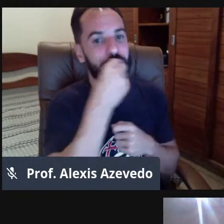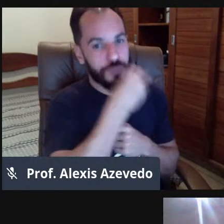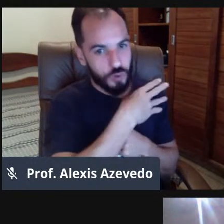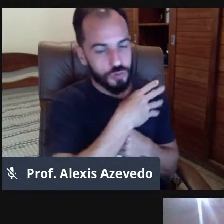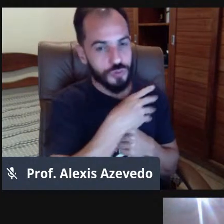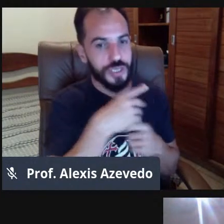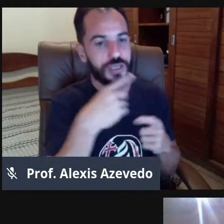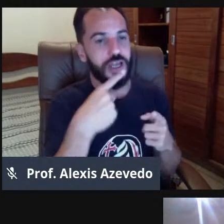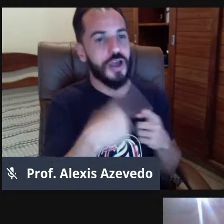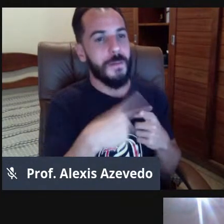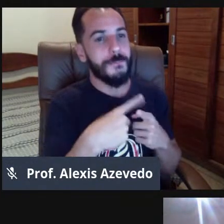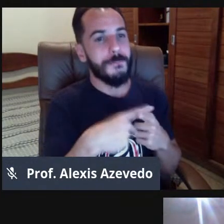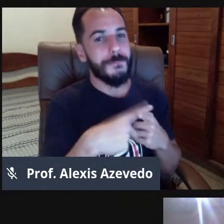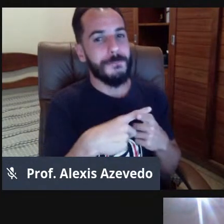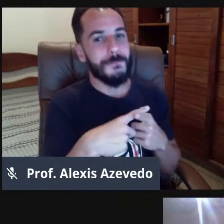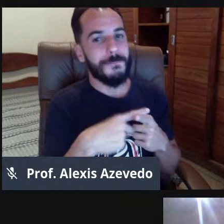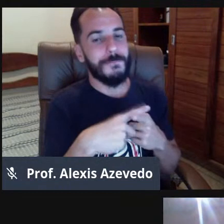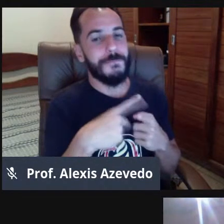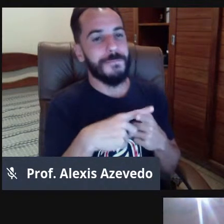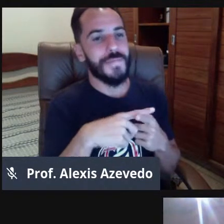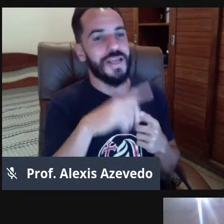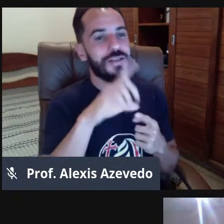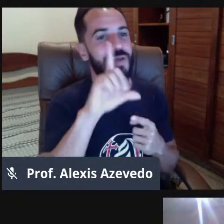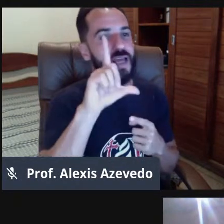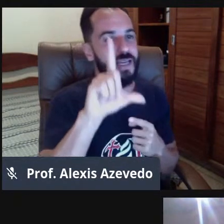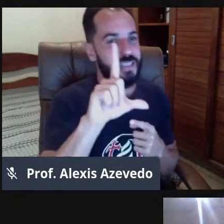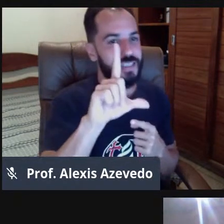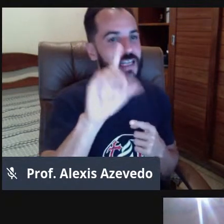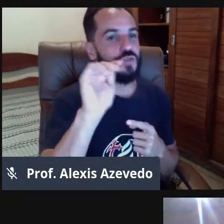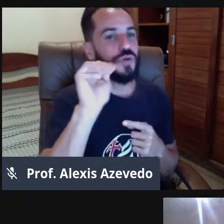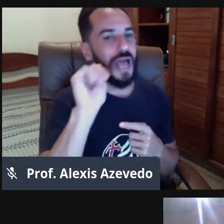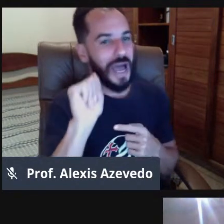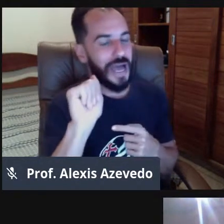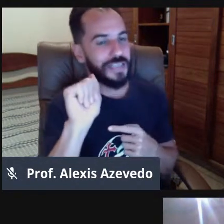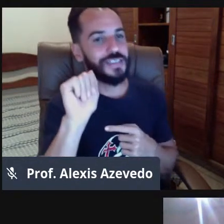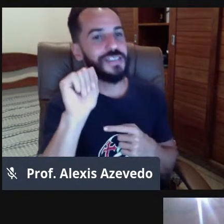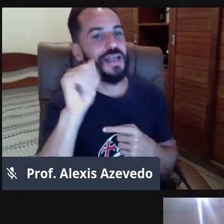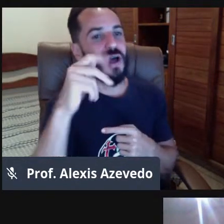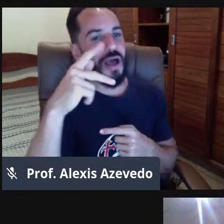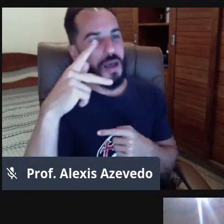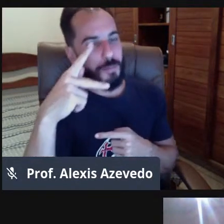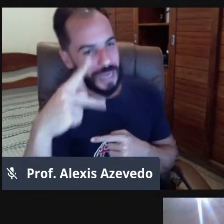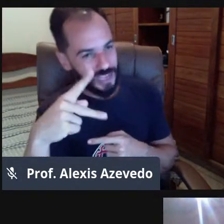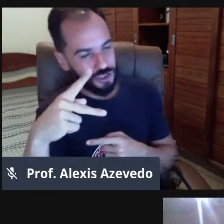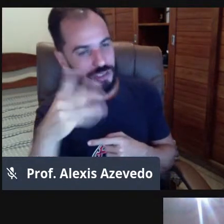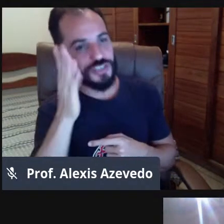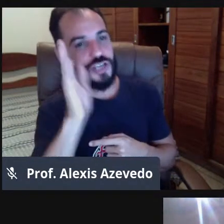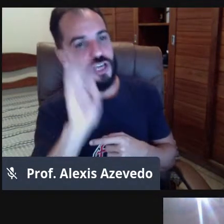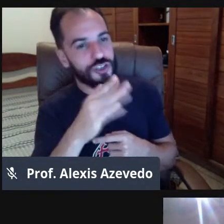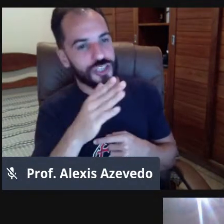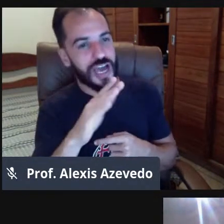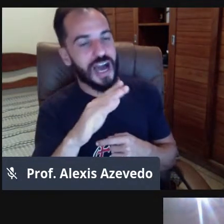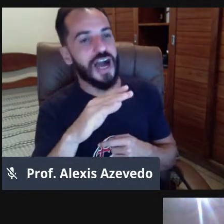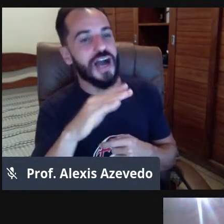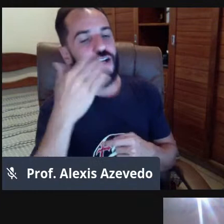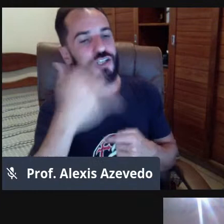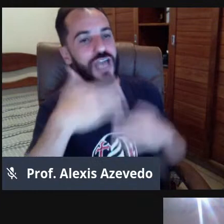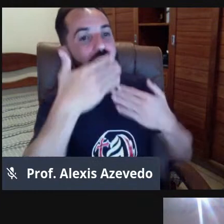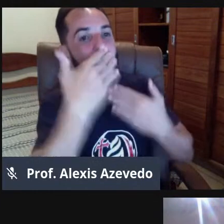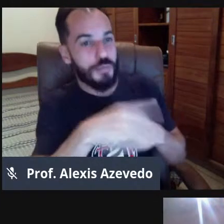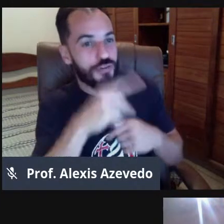Porque mesmo a licenciatura tendo aprovado o seu novo, ter feito uma revisão